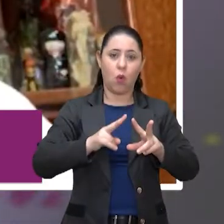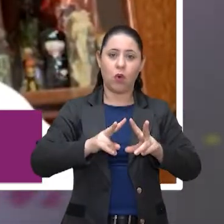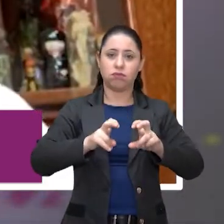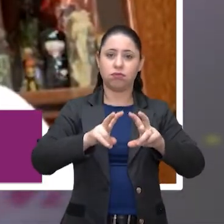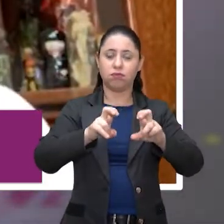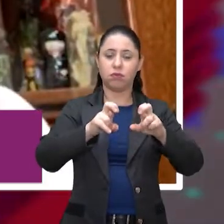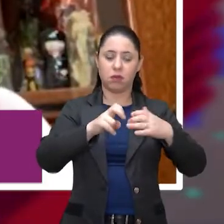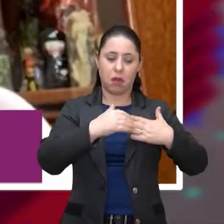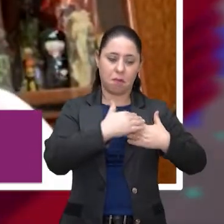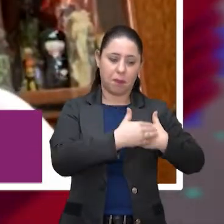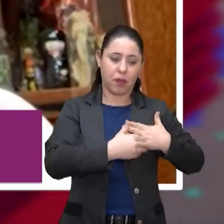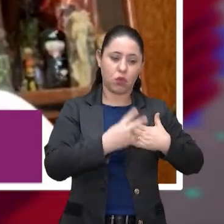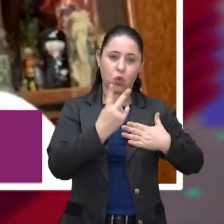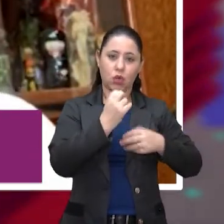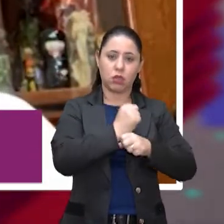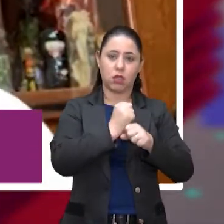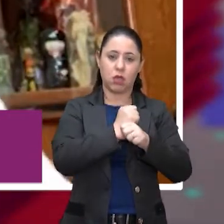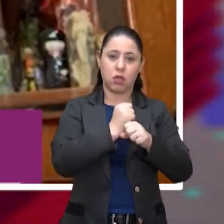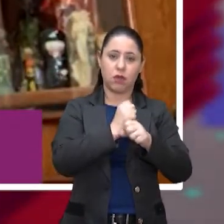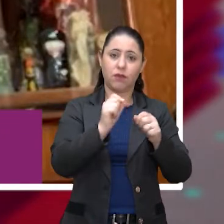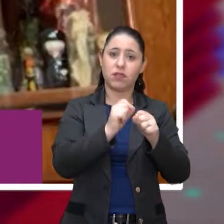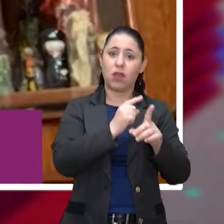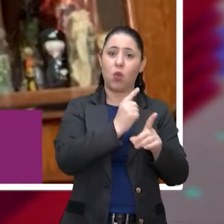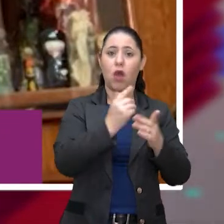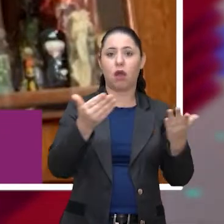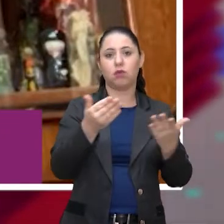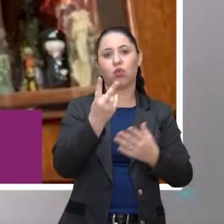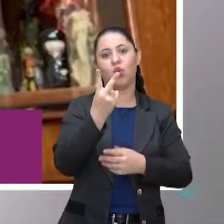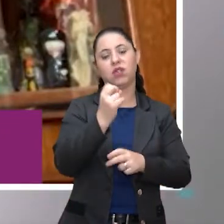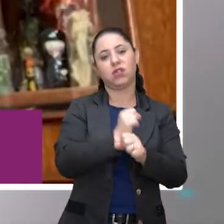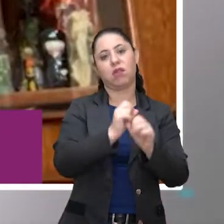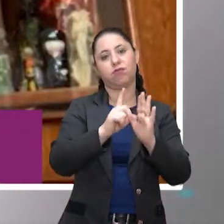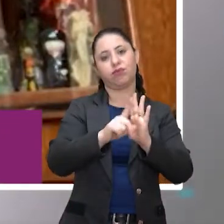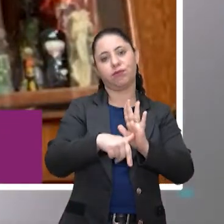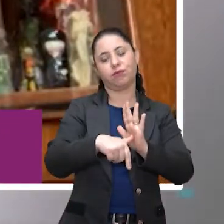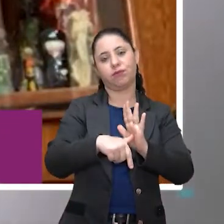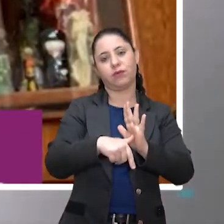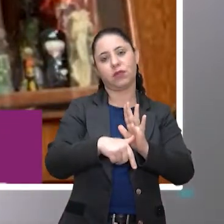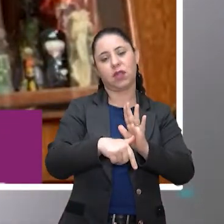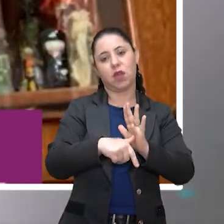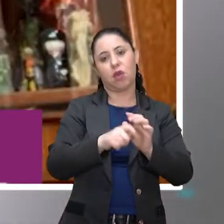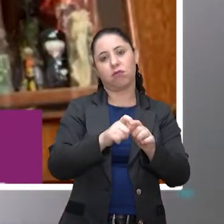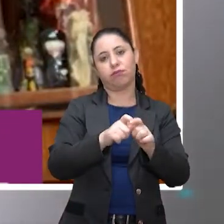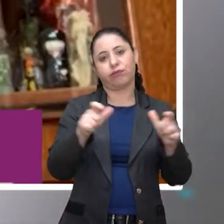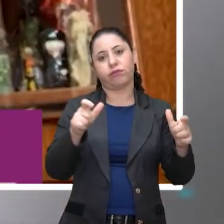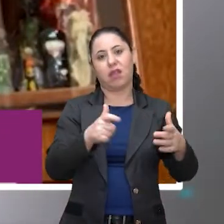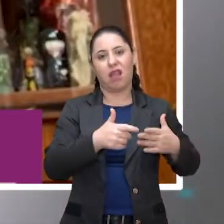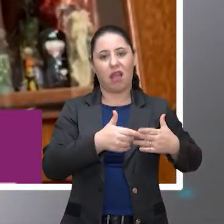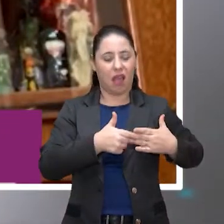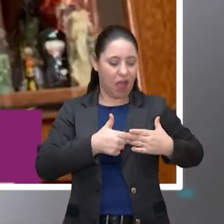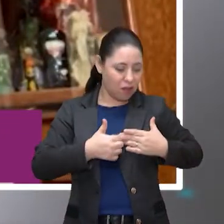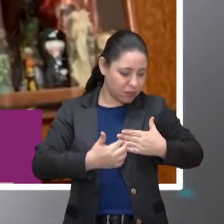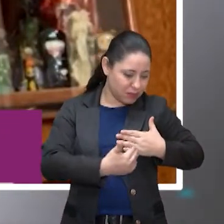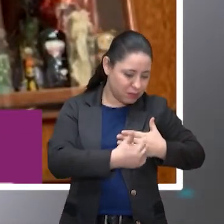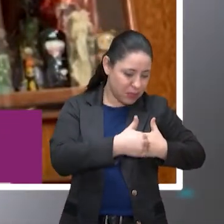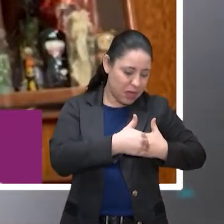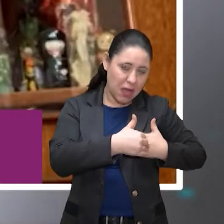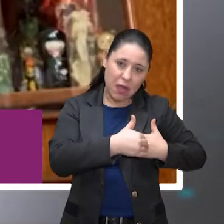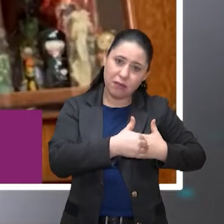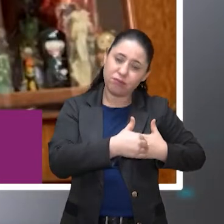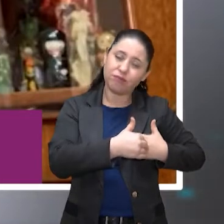mama há 2 anos atrás, estão fazendo o diagnóstico agora. Então, o tamanho da lesão está um pouco maior.